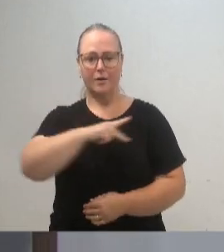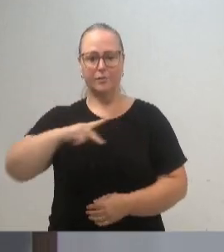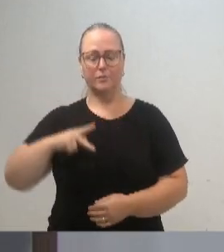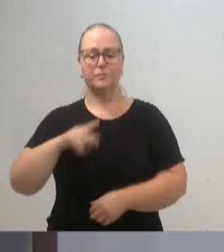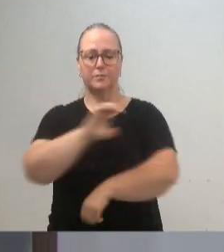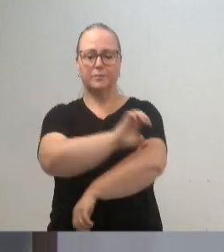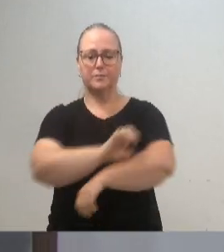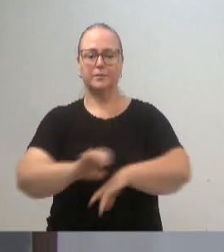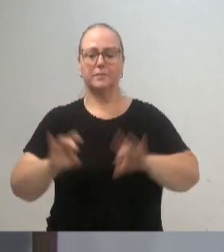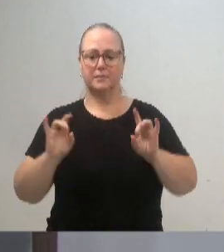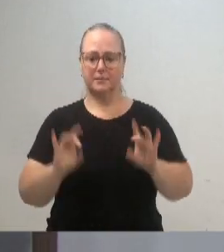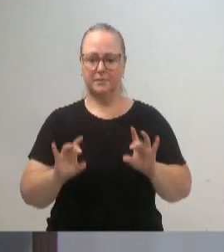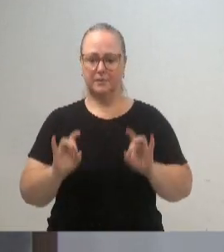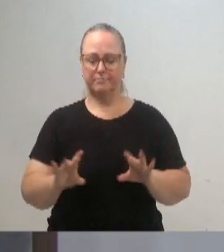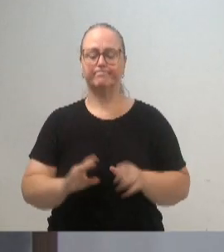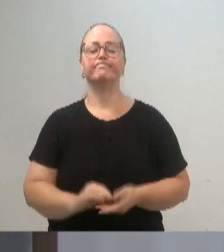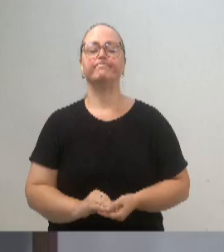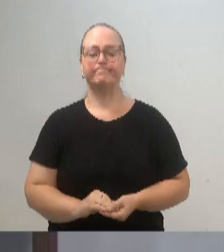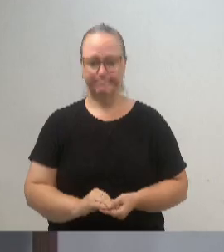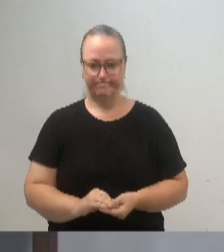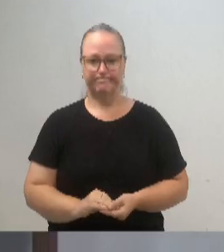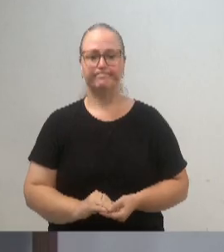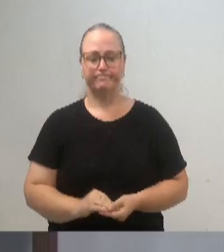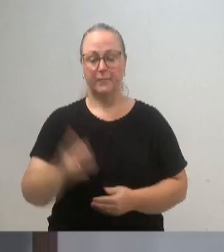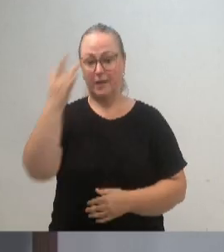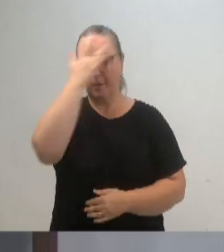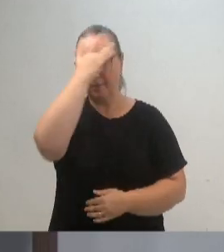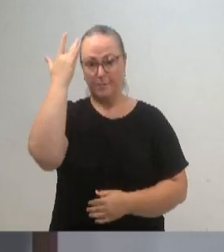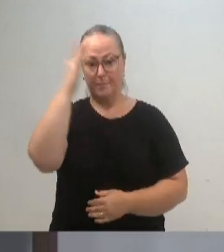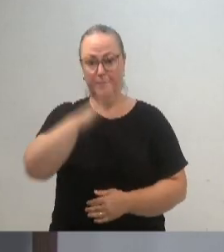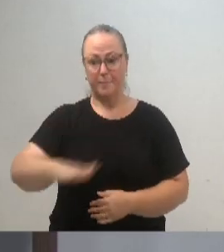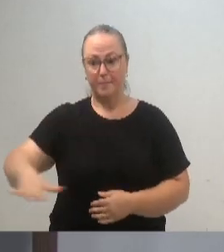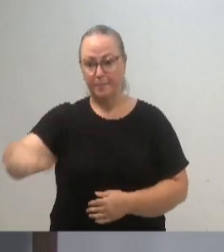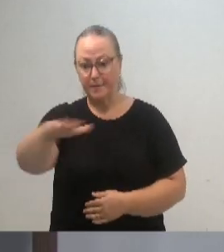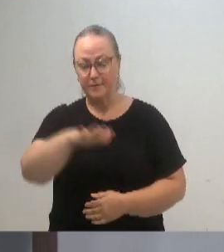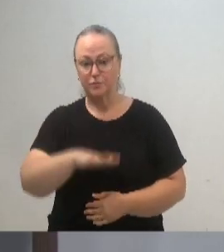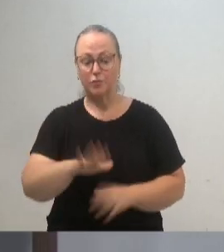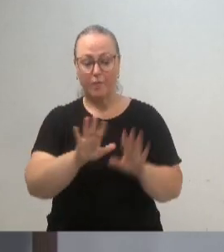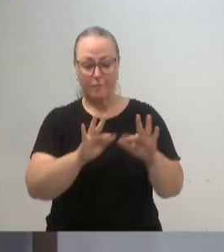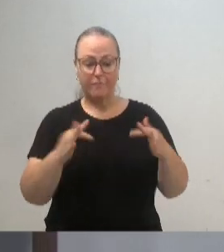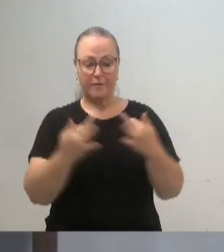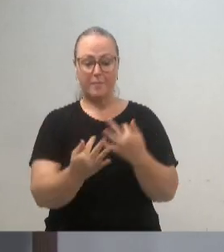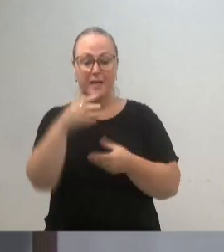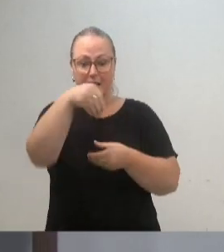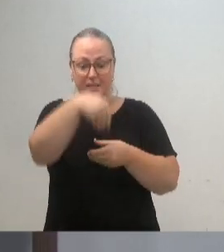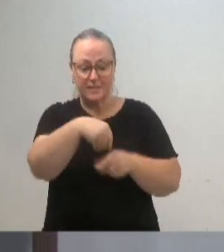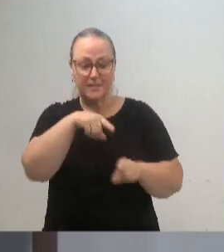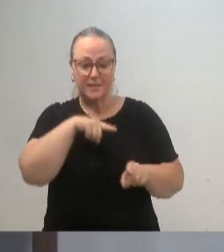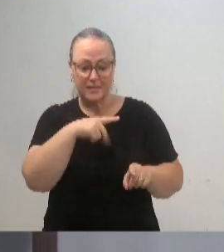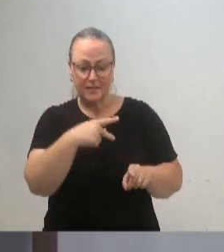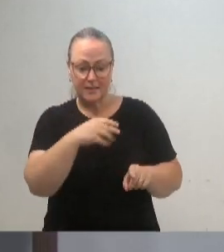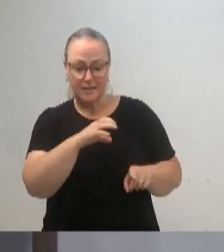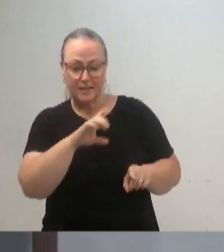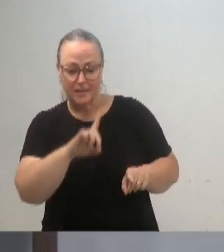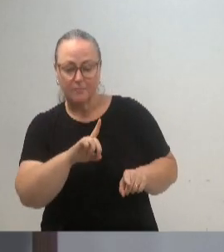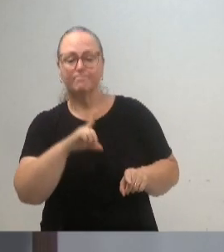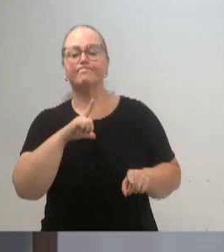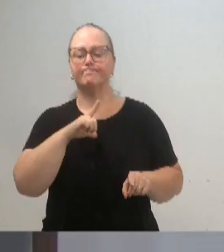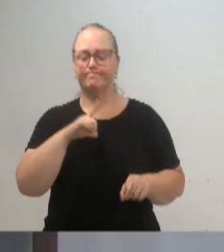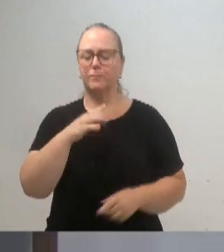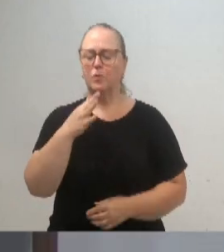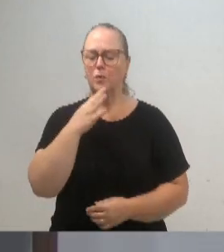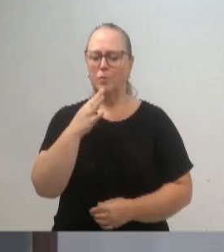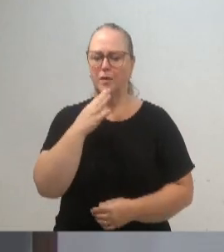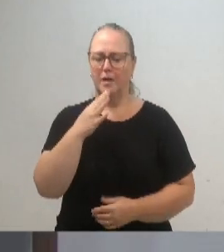especial. Essas são as pessoas especialistas nas pessoas com deficiência. São essas as pessoas que